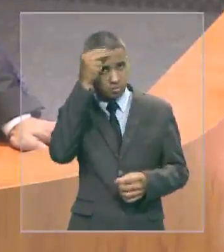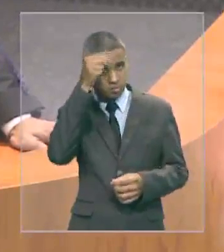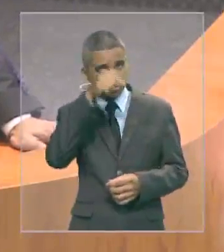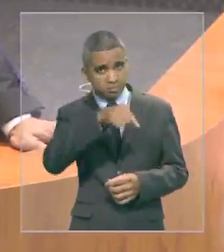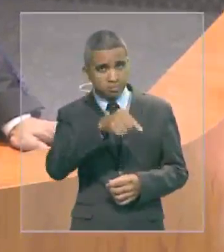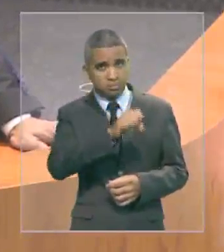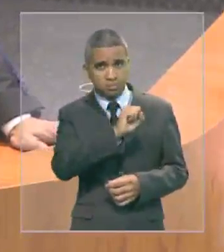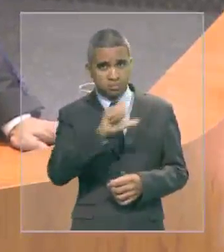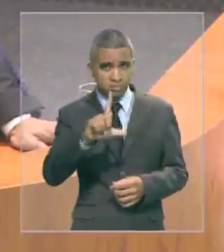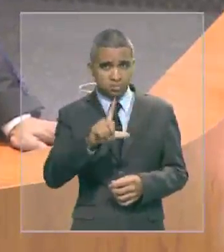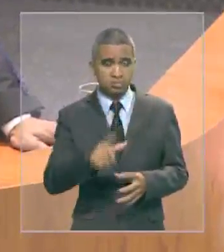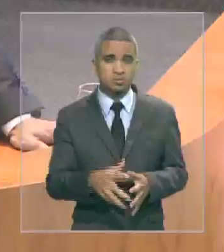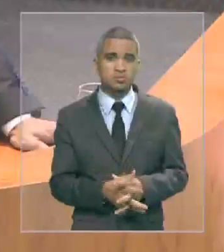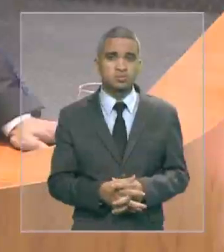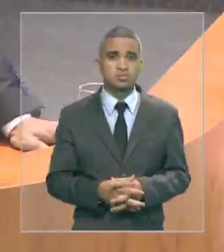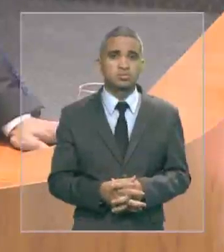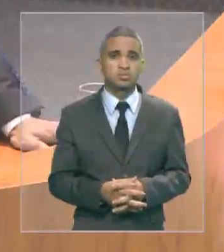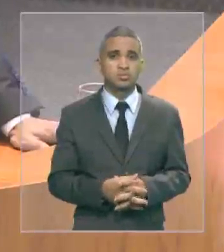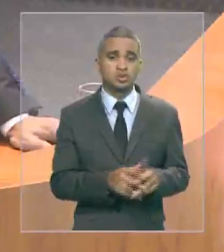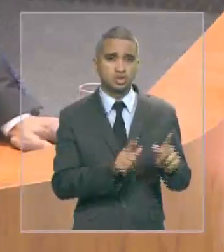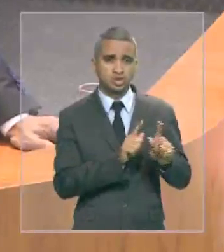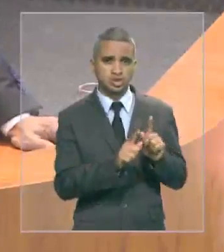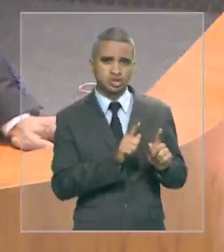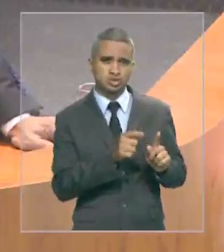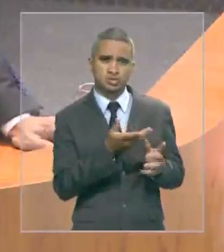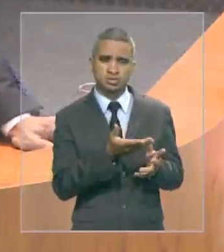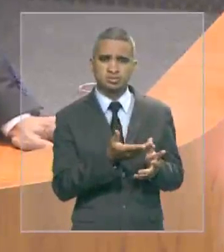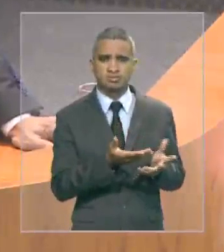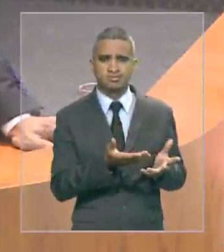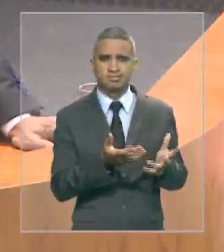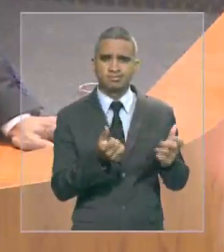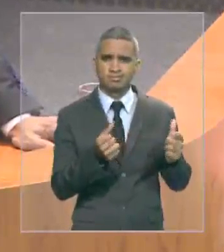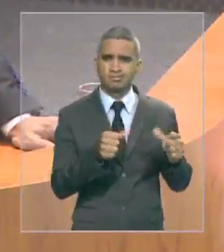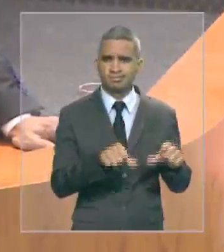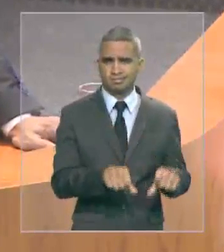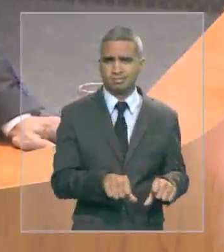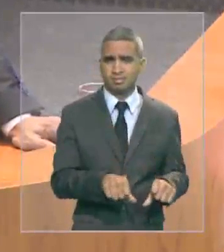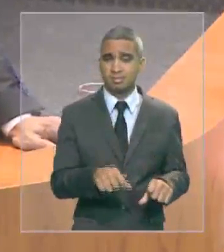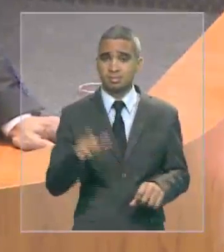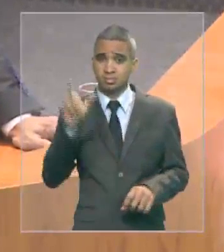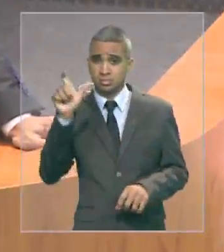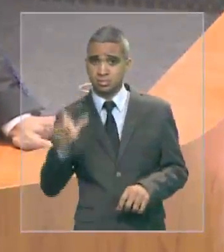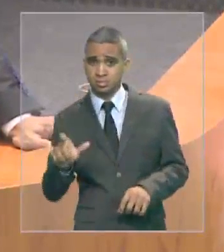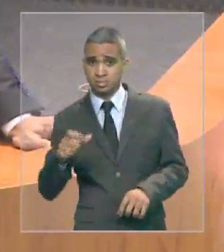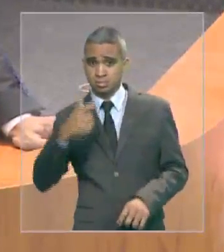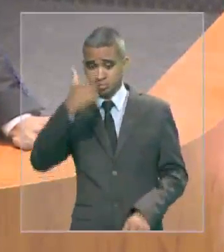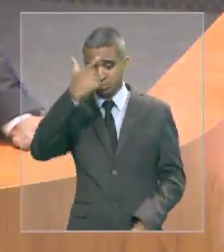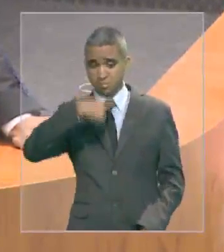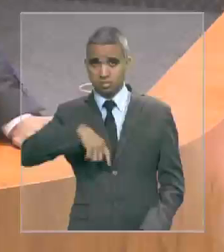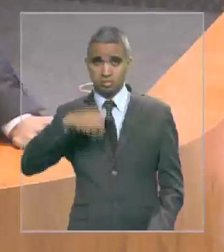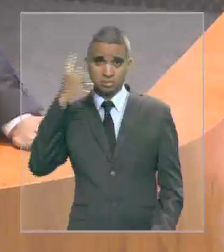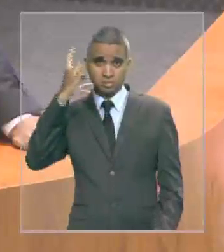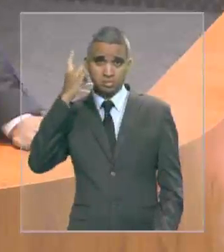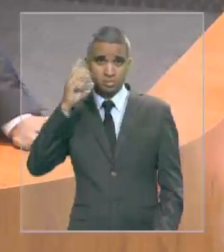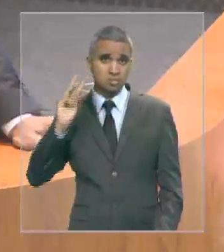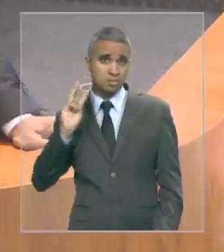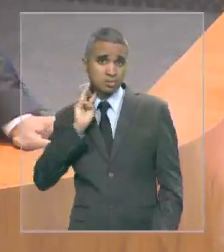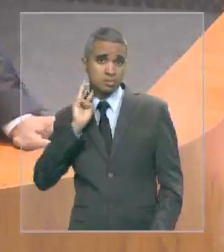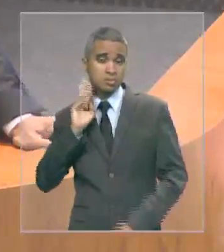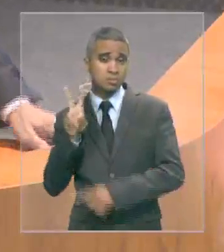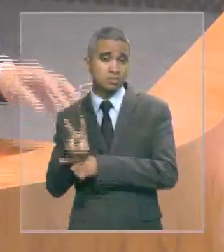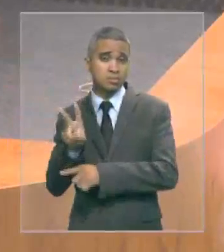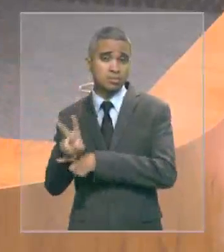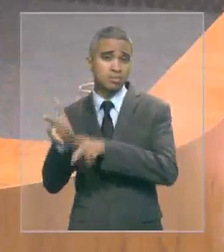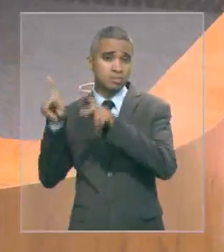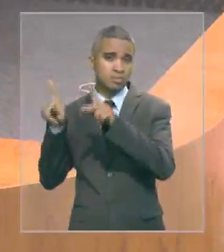a Prefeitura de São Luís, uma gestão desastrosa. Deputado Wellington defende o povo.